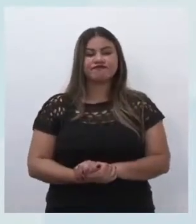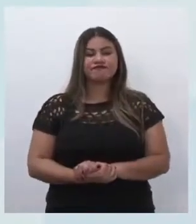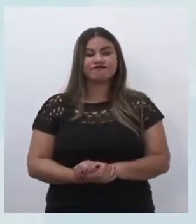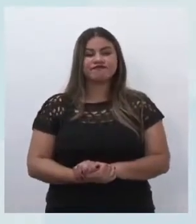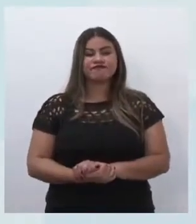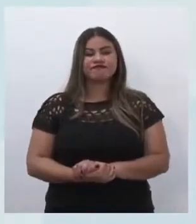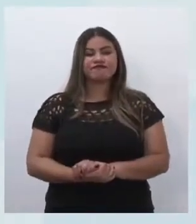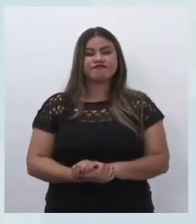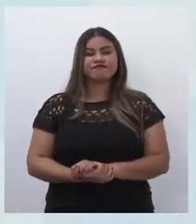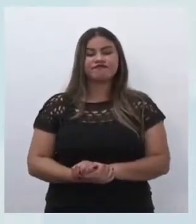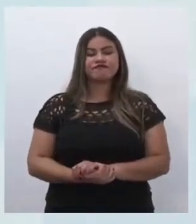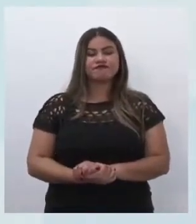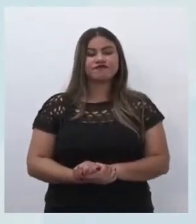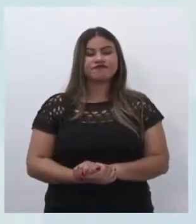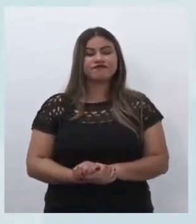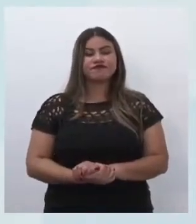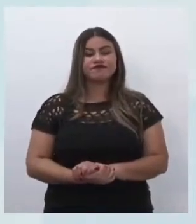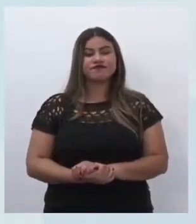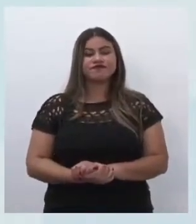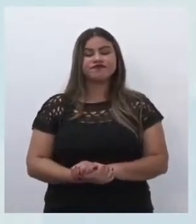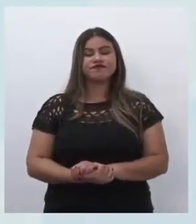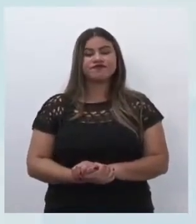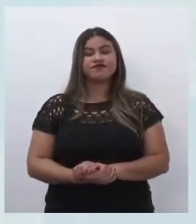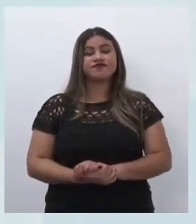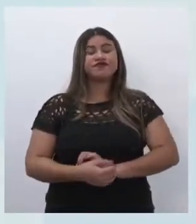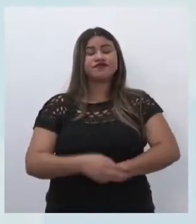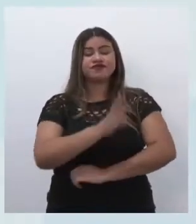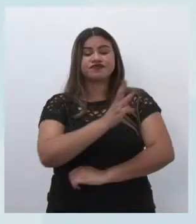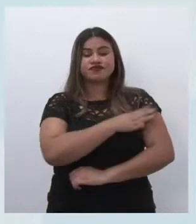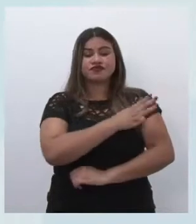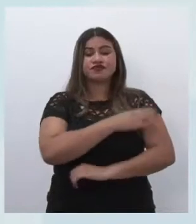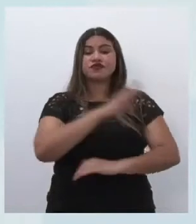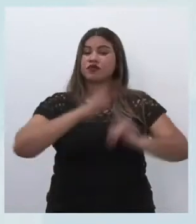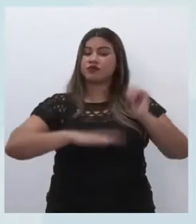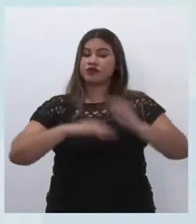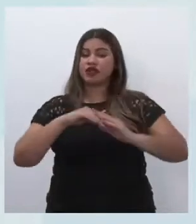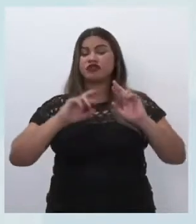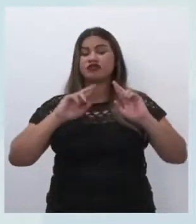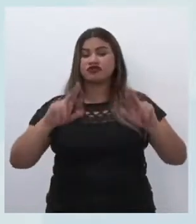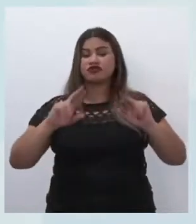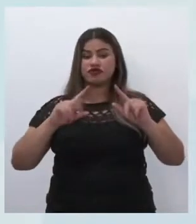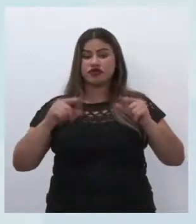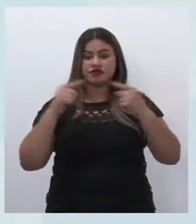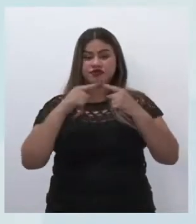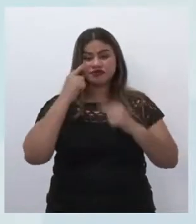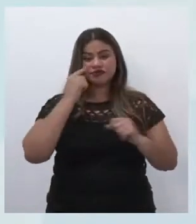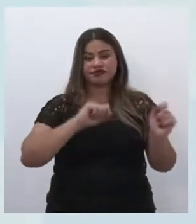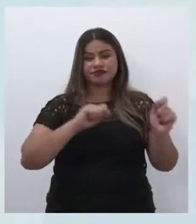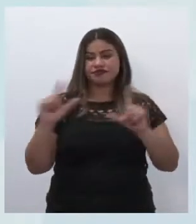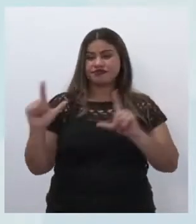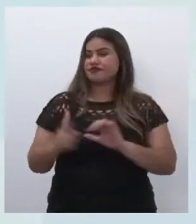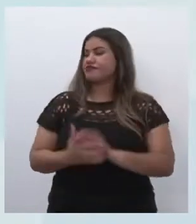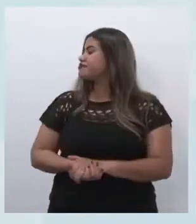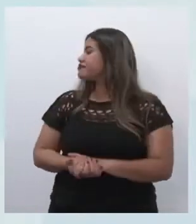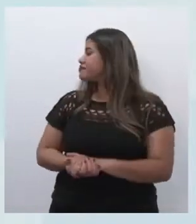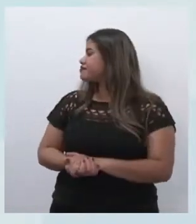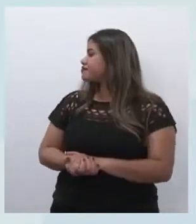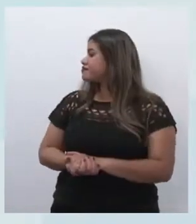Pois é, Renan, para o terceiro ano a gente traz uma outra habilidade, por gentileza, pode colocar na tela, próximo